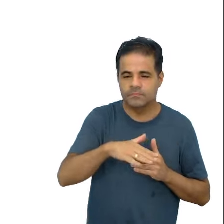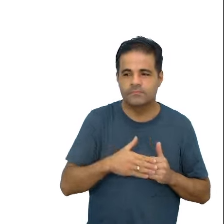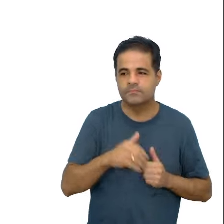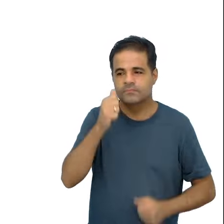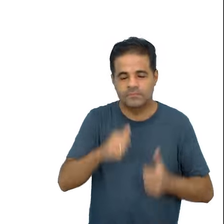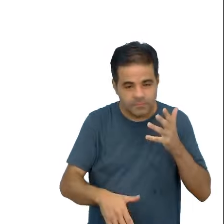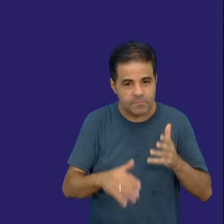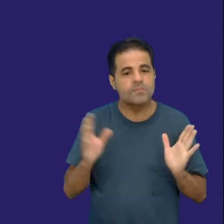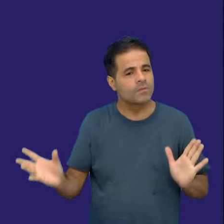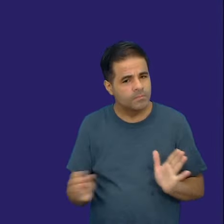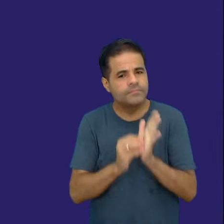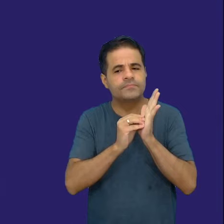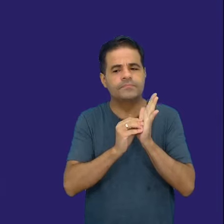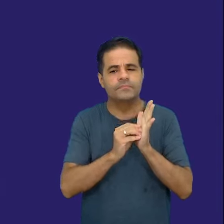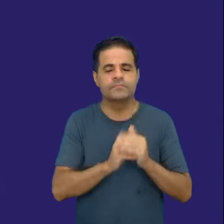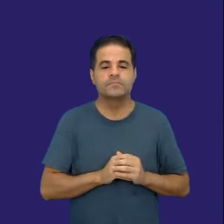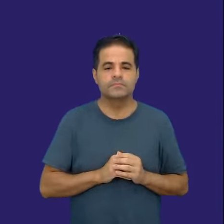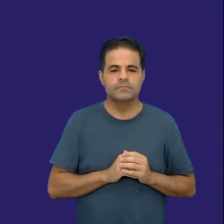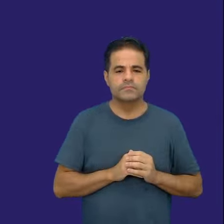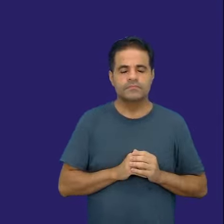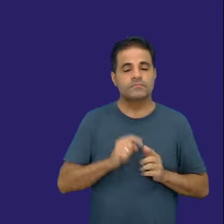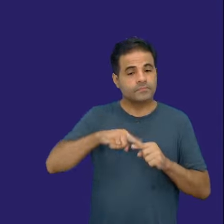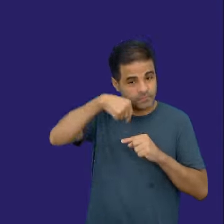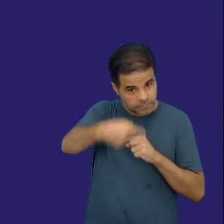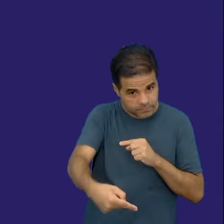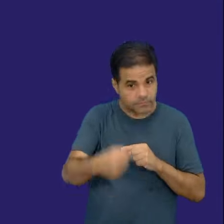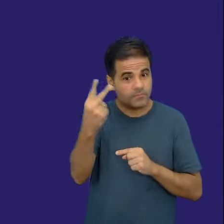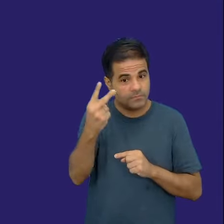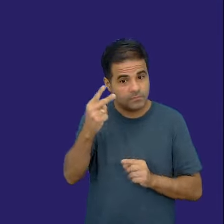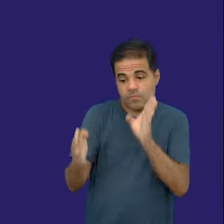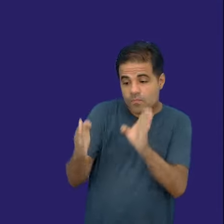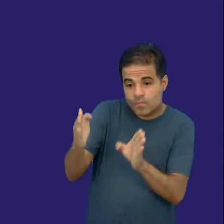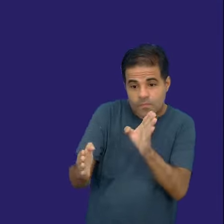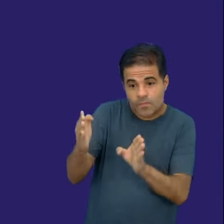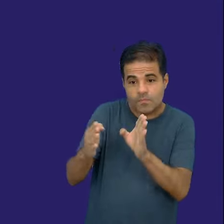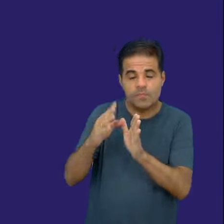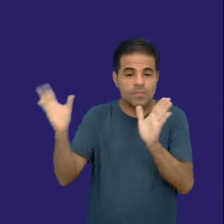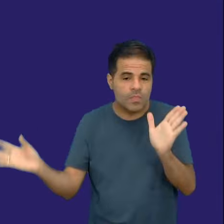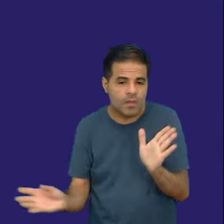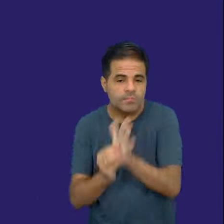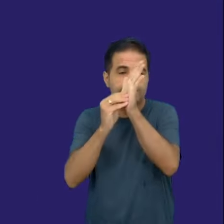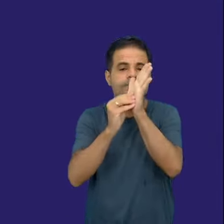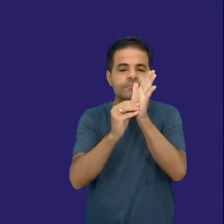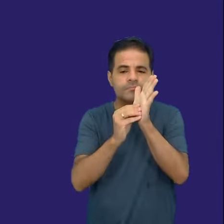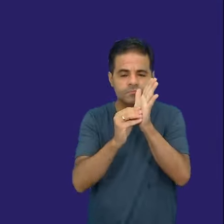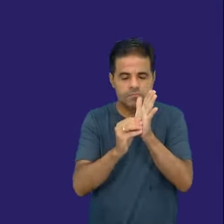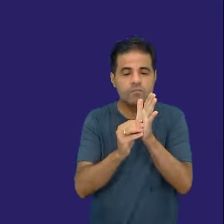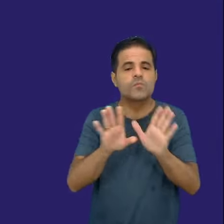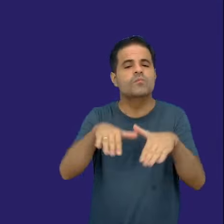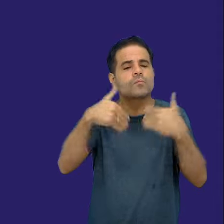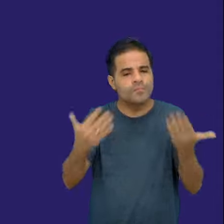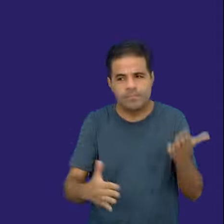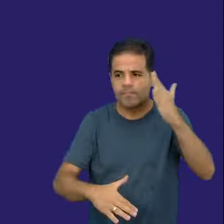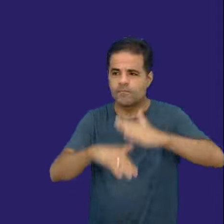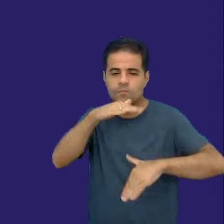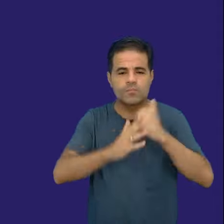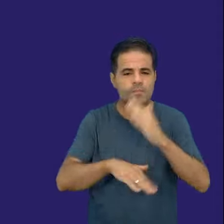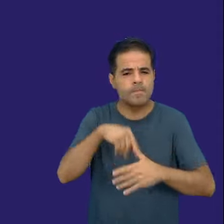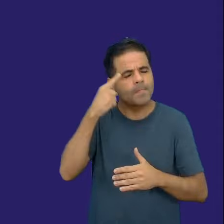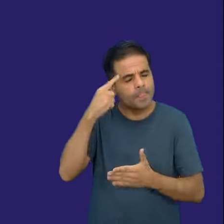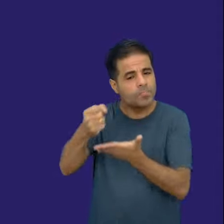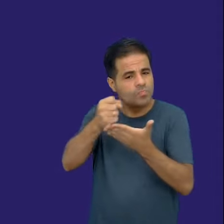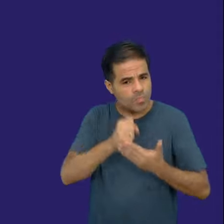bimestre. Em relação, então, ao nosso segundo momento, né? Vamos entender quais habilidades a gente